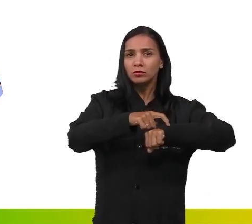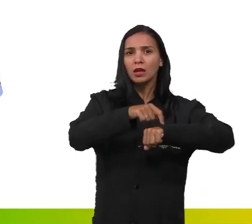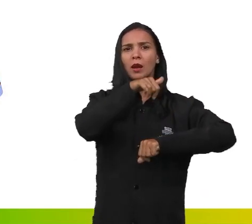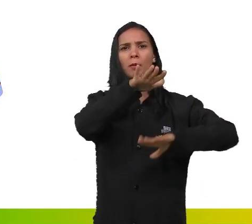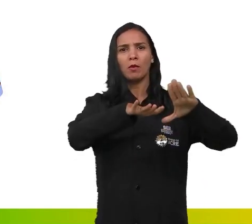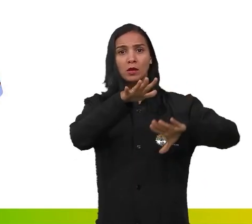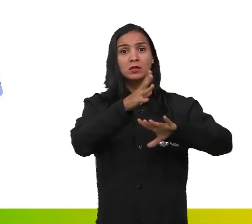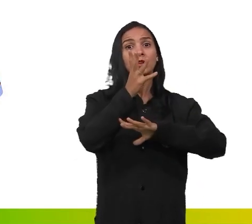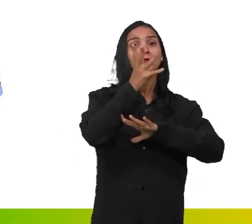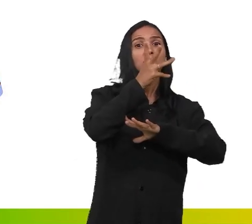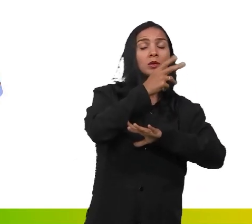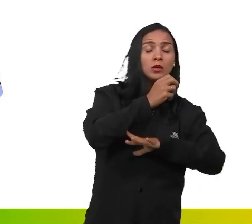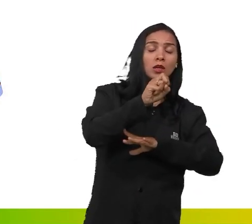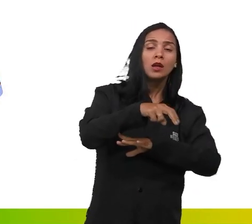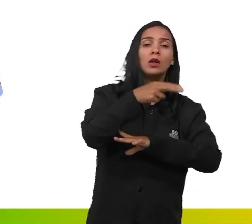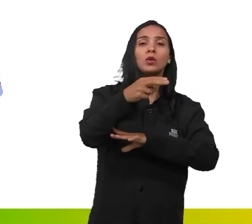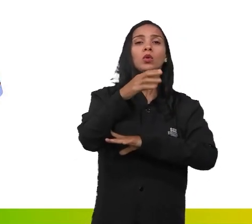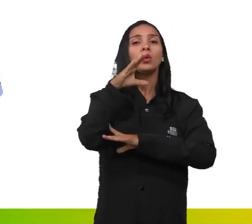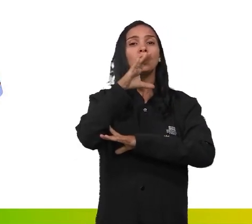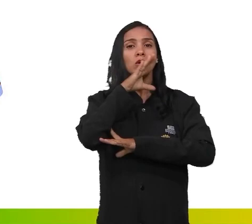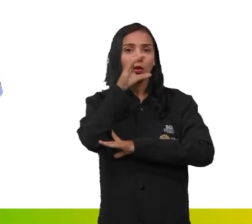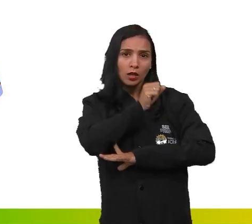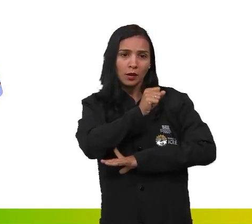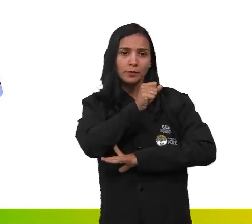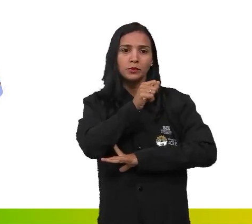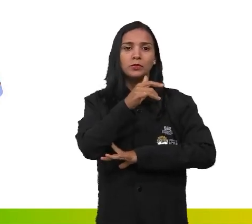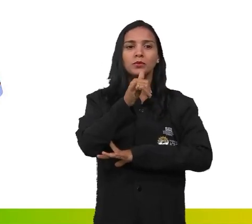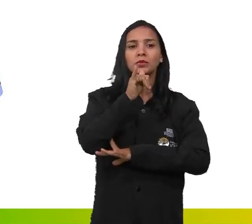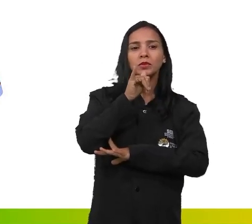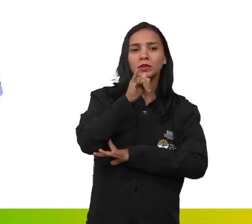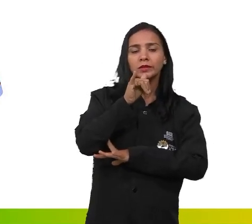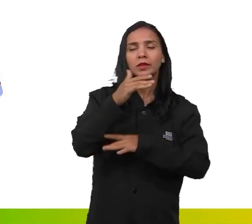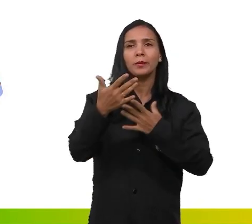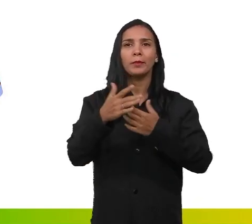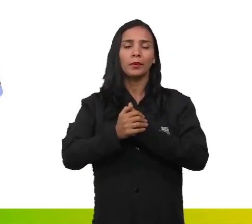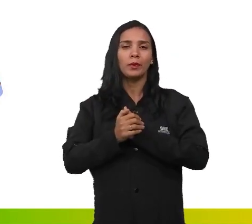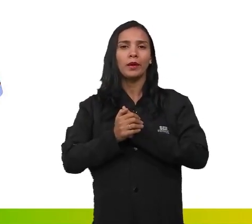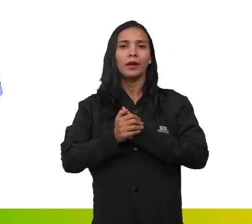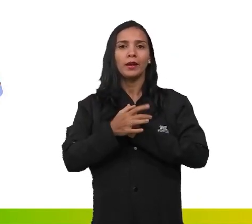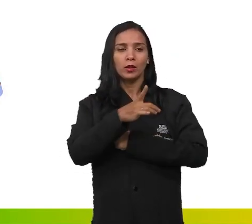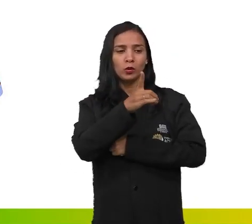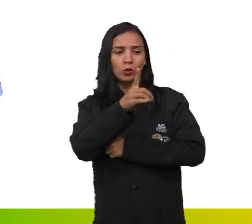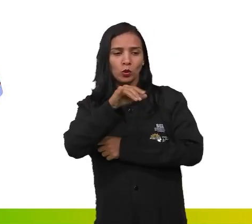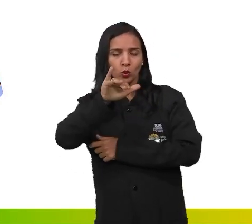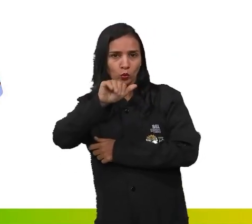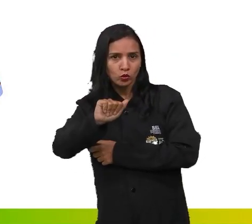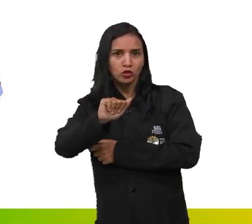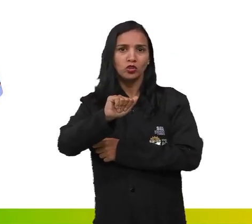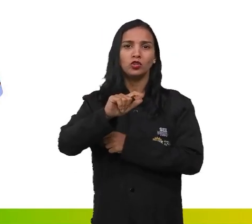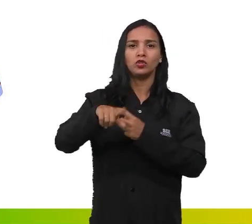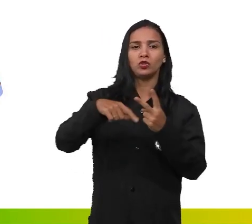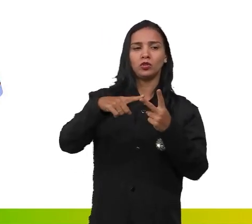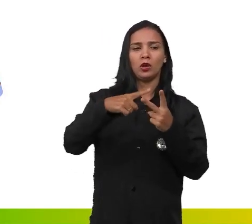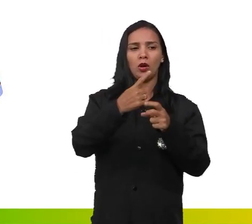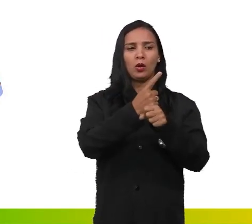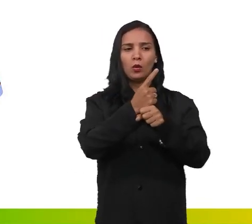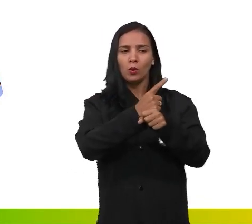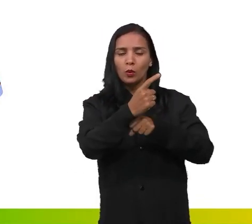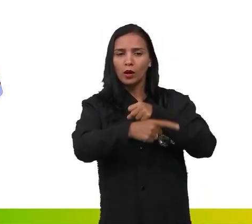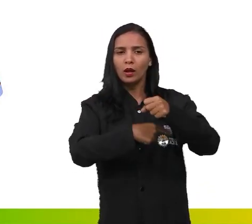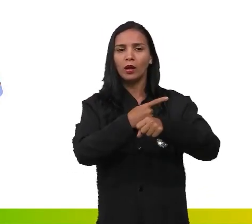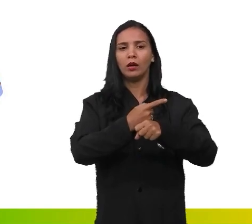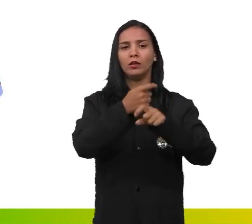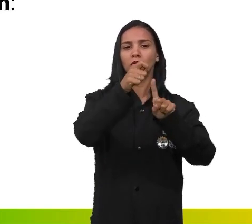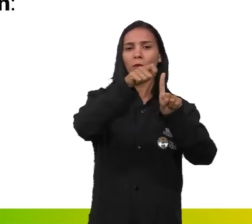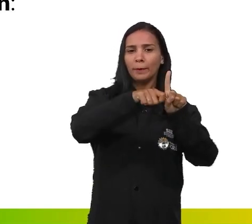e menos definidos, como, por exemplo, uma parte do dia, do mês, um ano, etc.